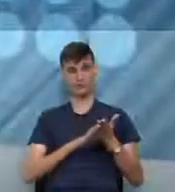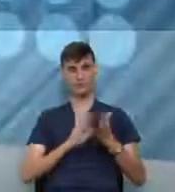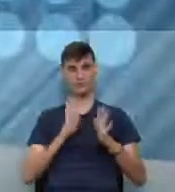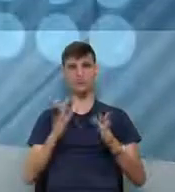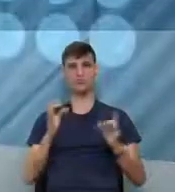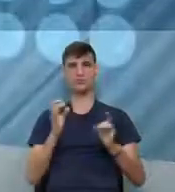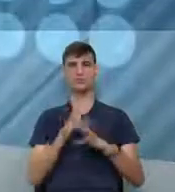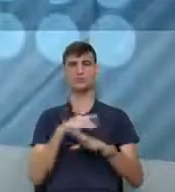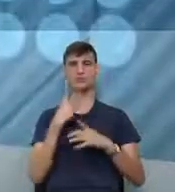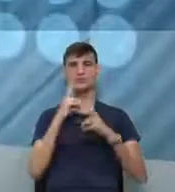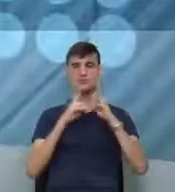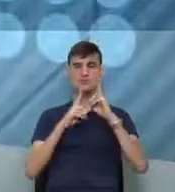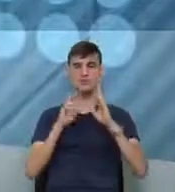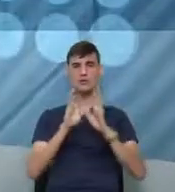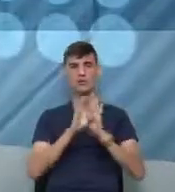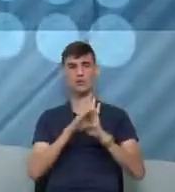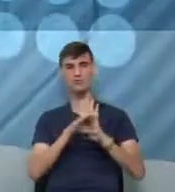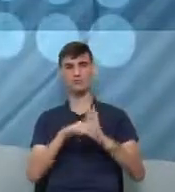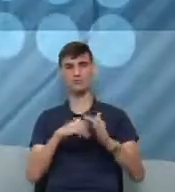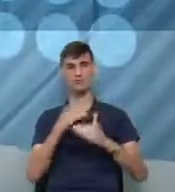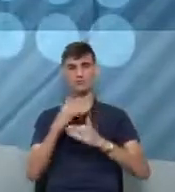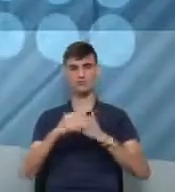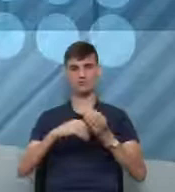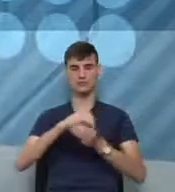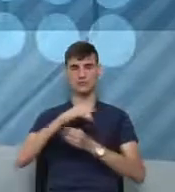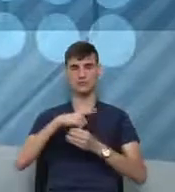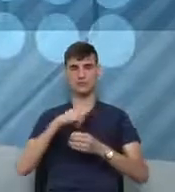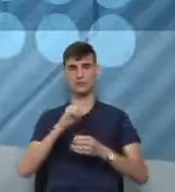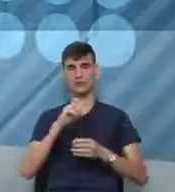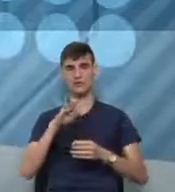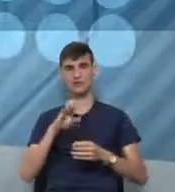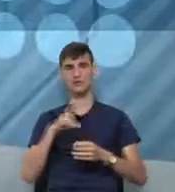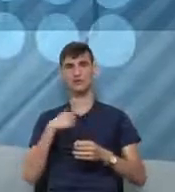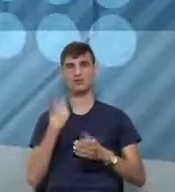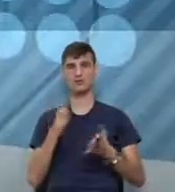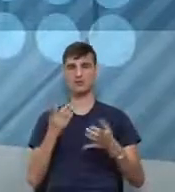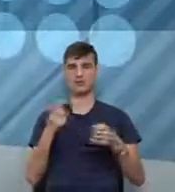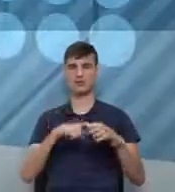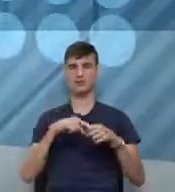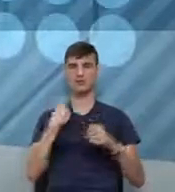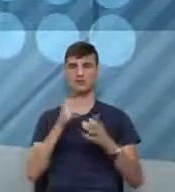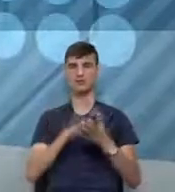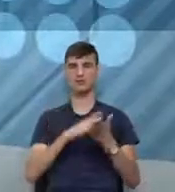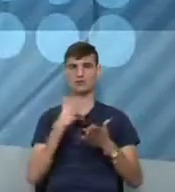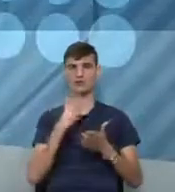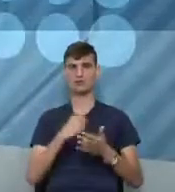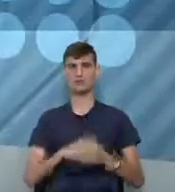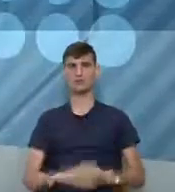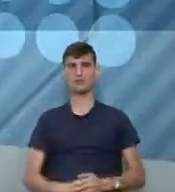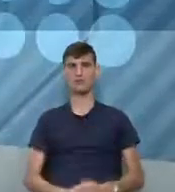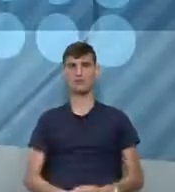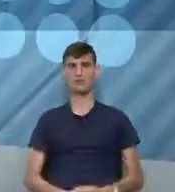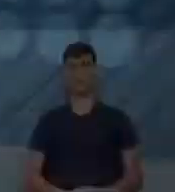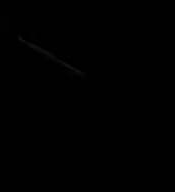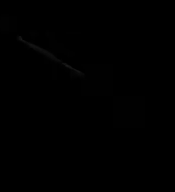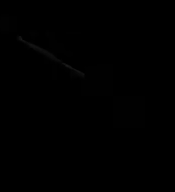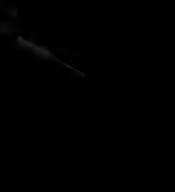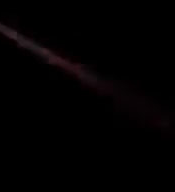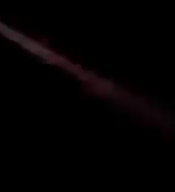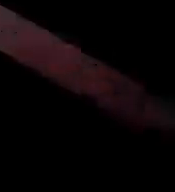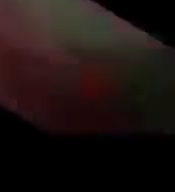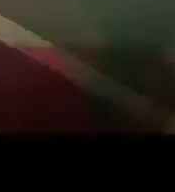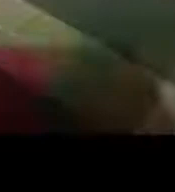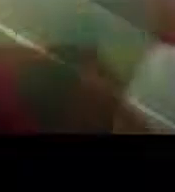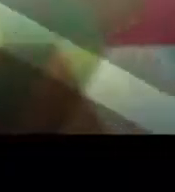situação, trabalhando os conceitos que envolvem as séries. E eu já venho com a nossa próxima situação problema.